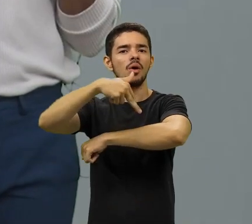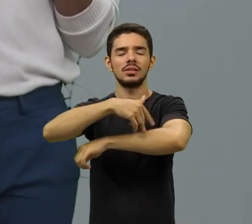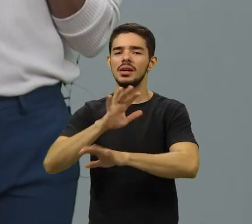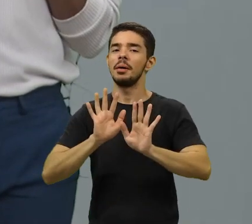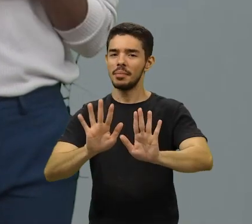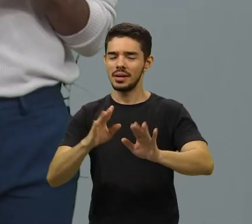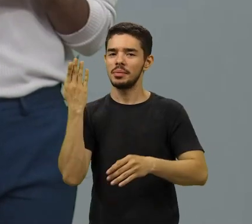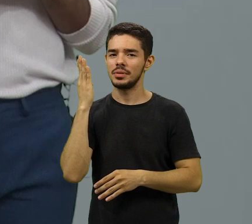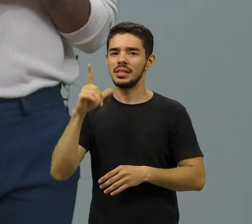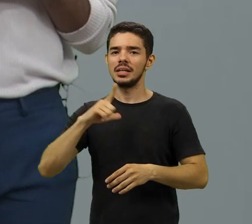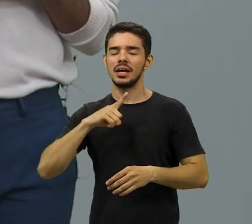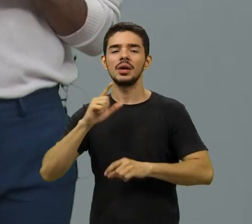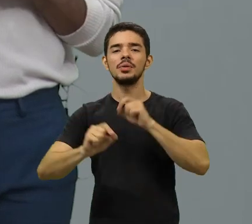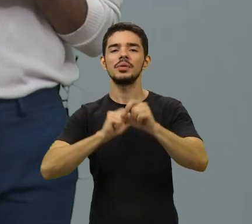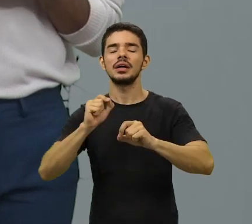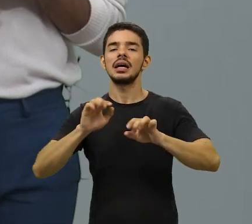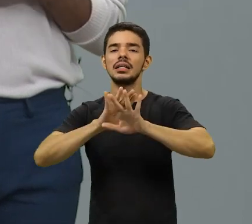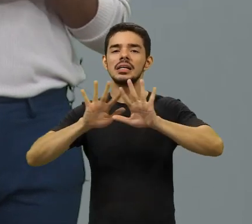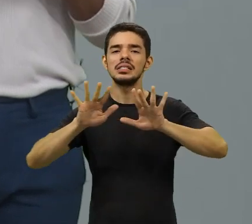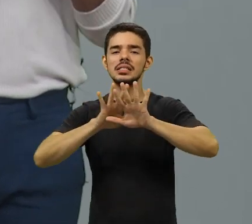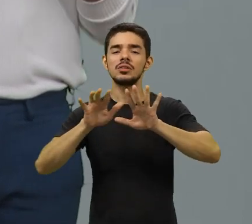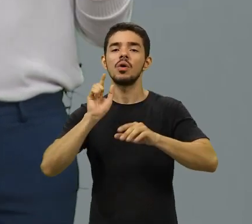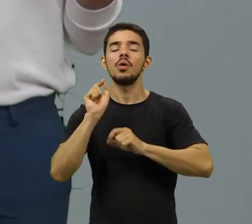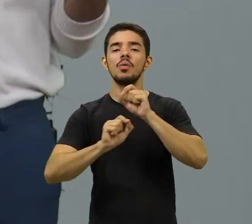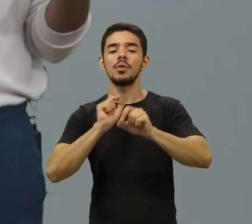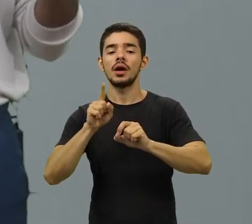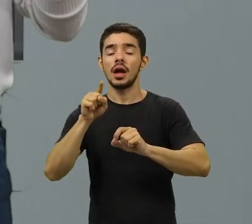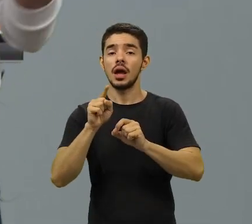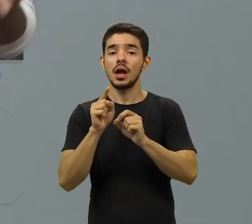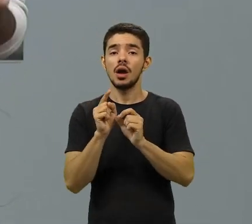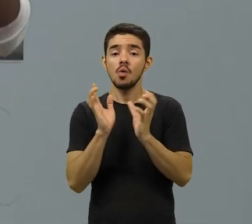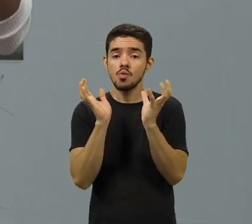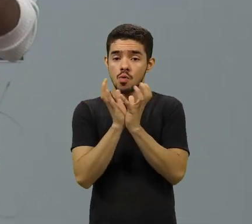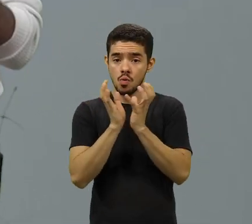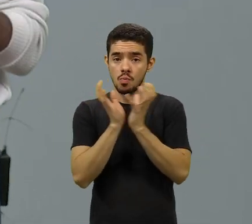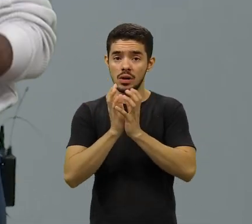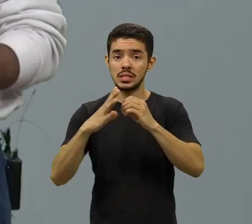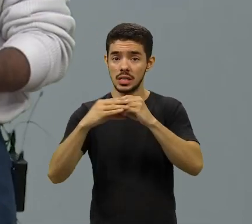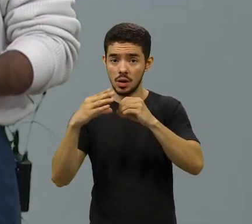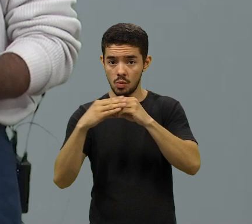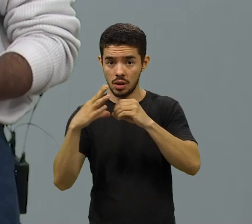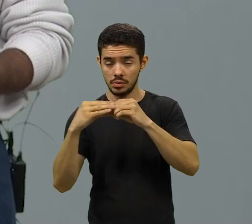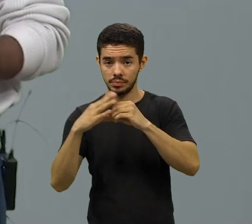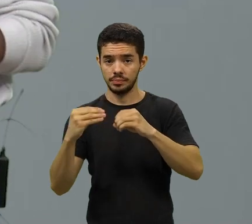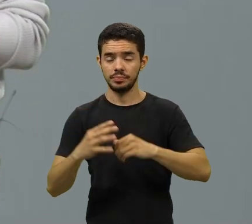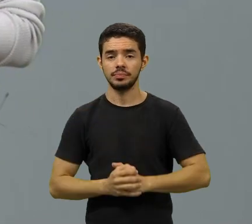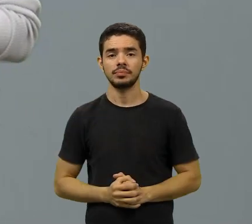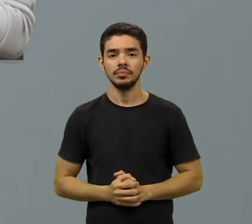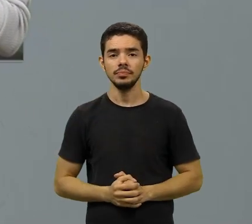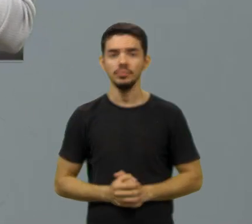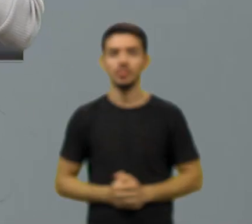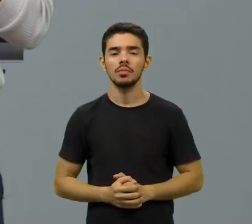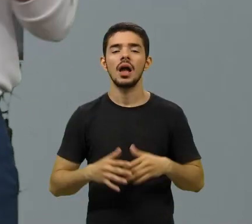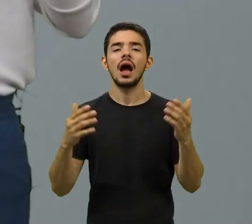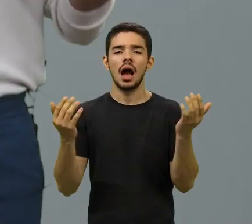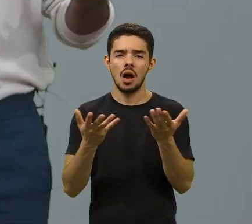também temos o tecido. O tecido nada mais é do que o conjunto dessas células. Só que aqui eu